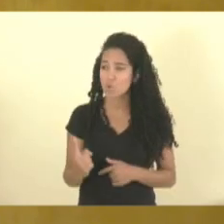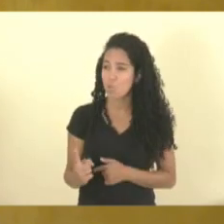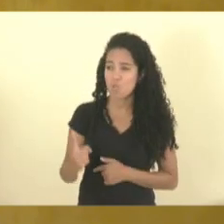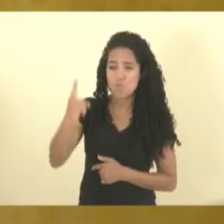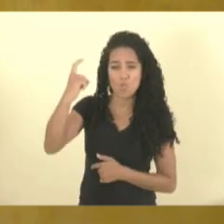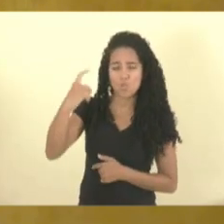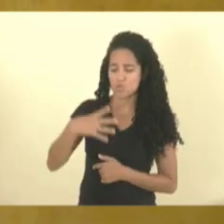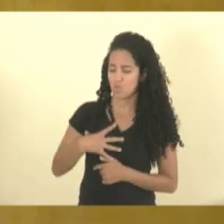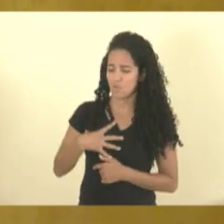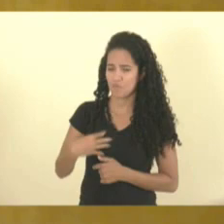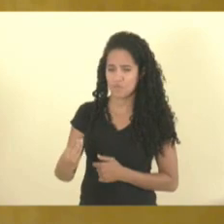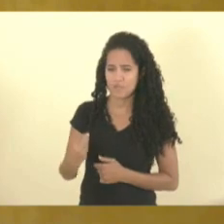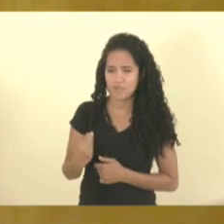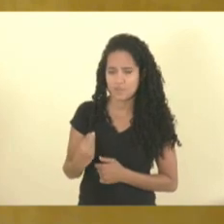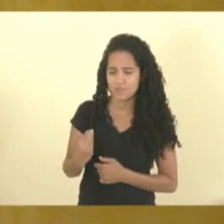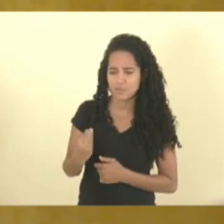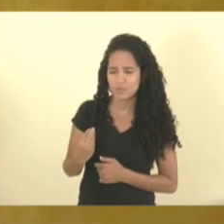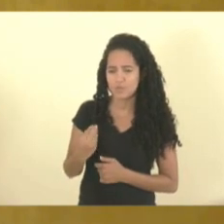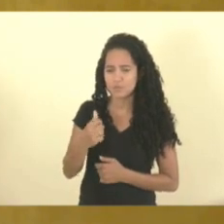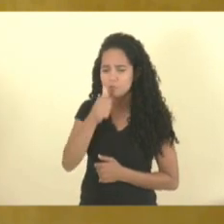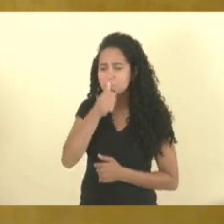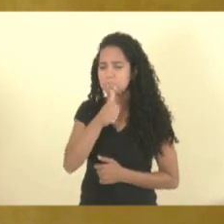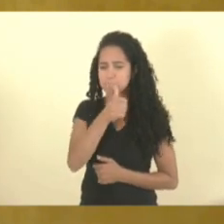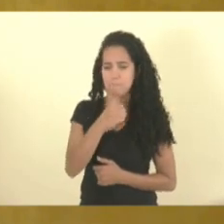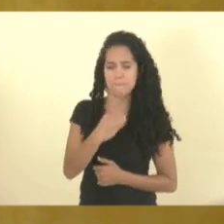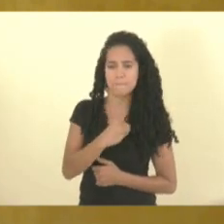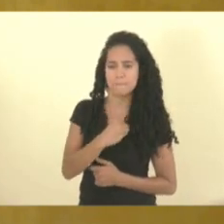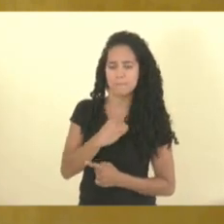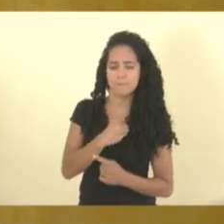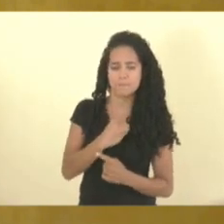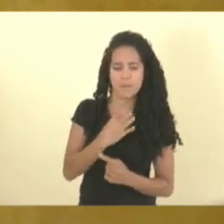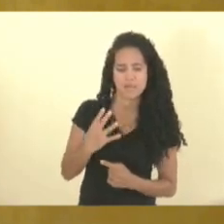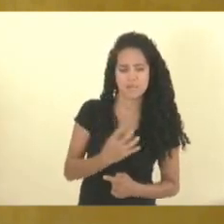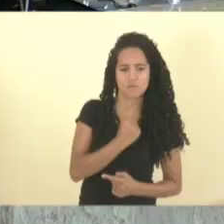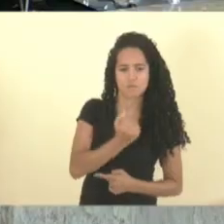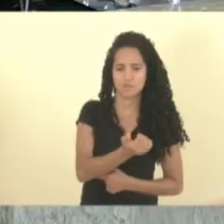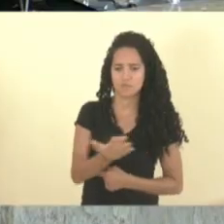todo aquele que nele crer não pereça, mas tenha a vida eterna.